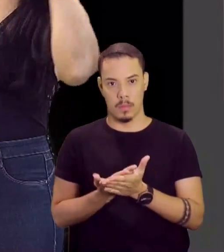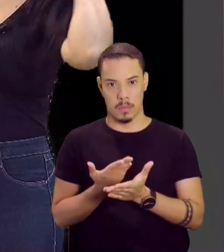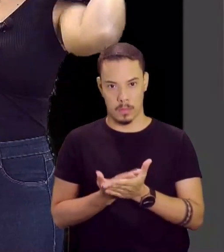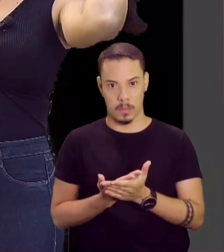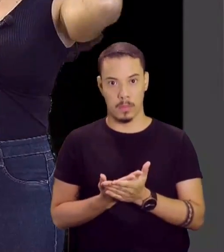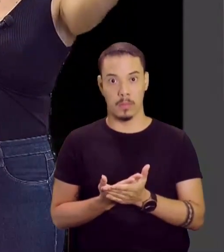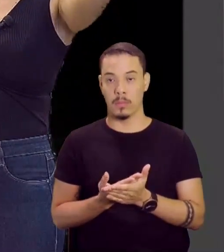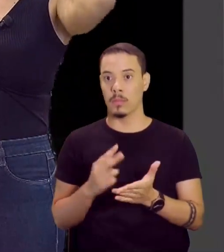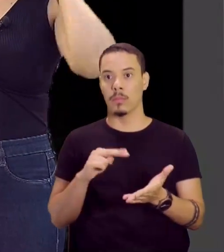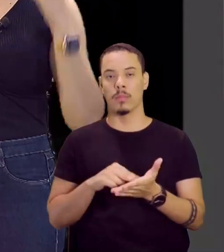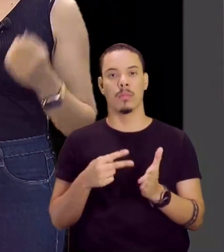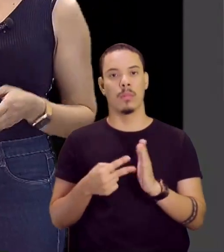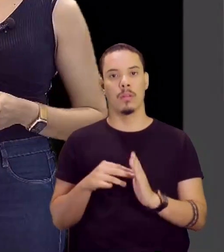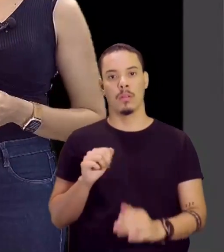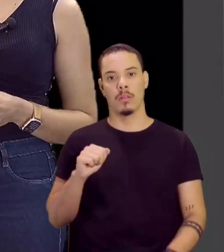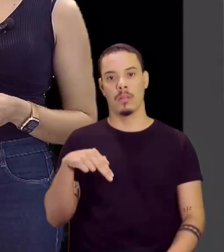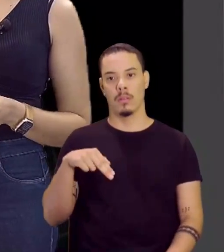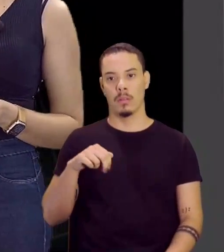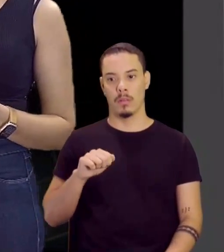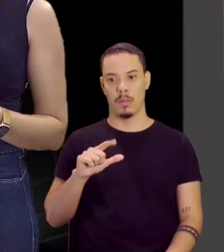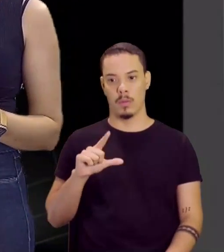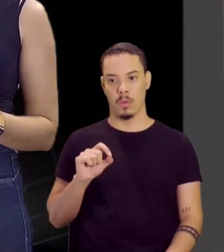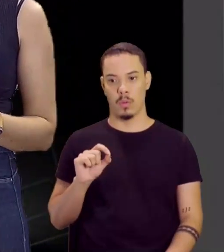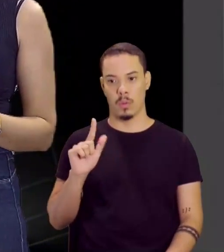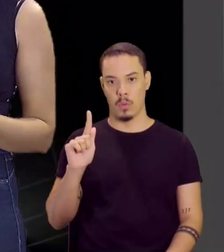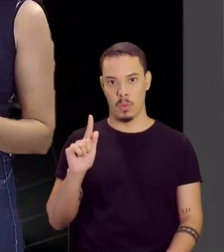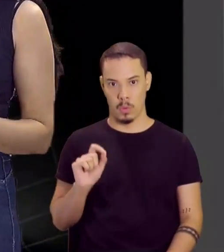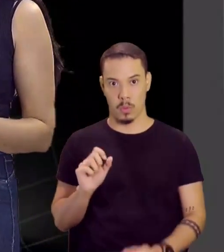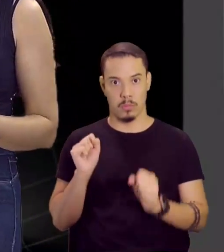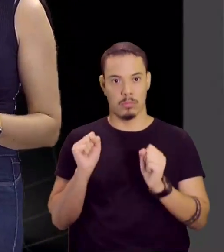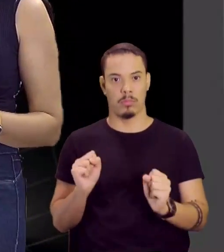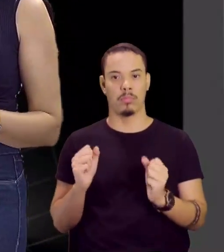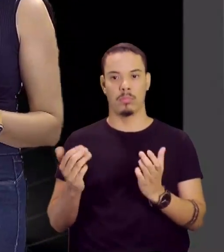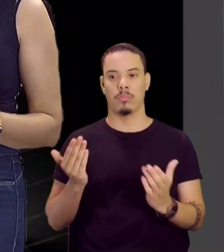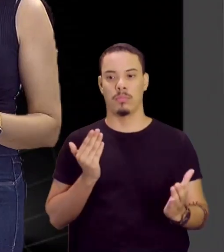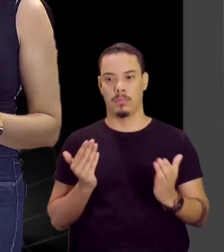que é análogo, analogia, então aí você pode fazer a comparação. Vamos lá,